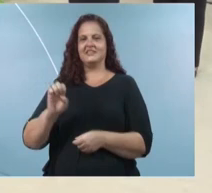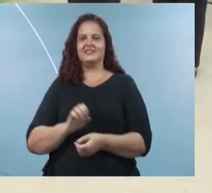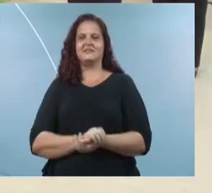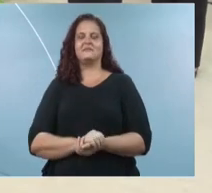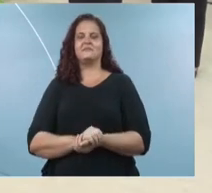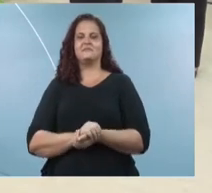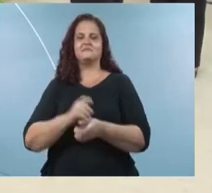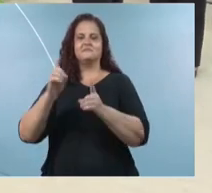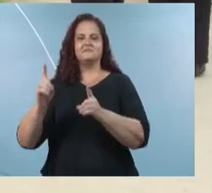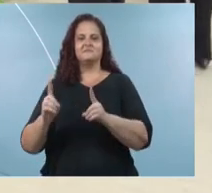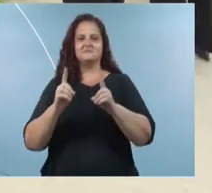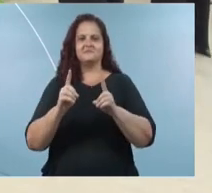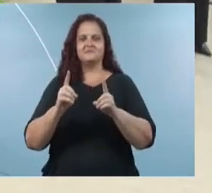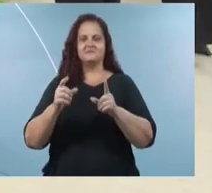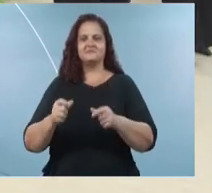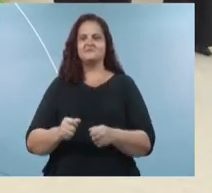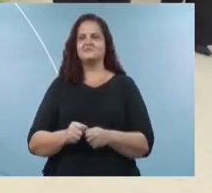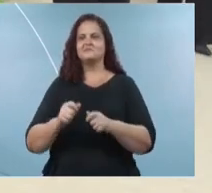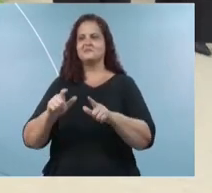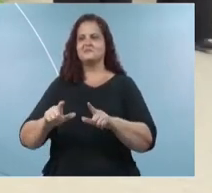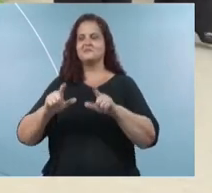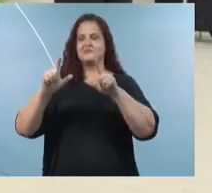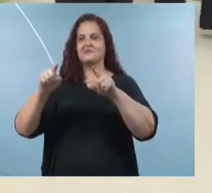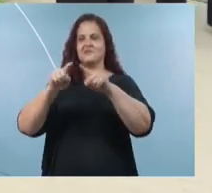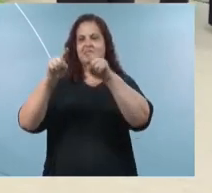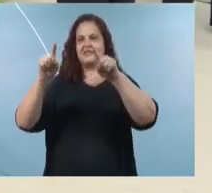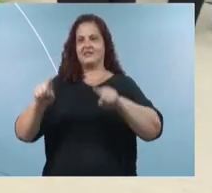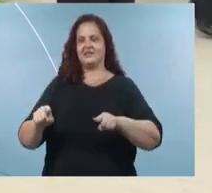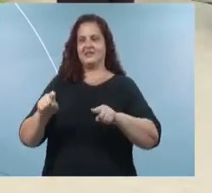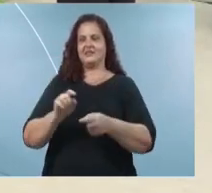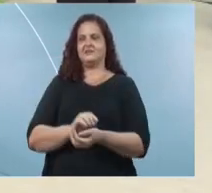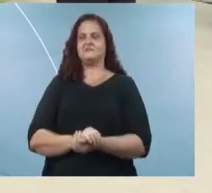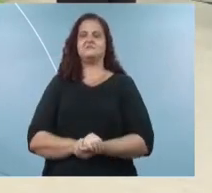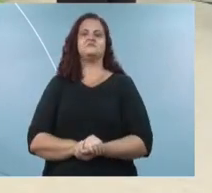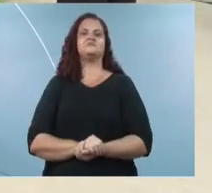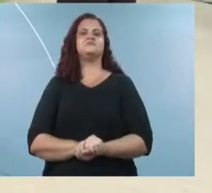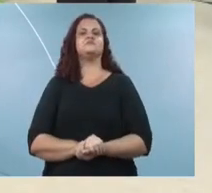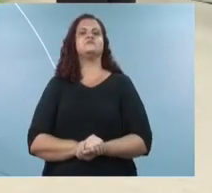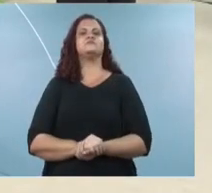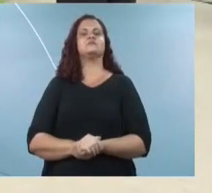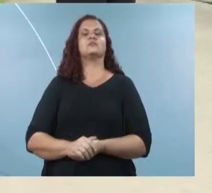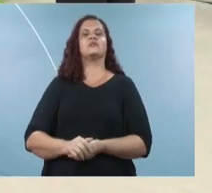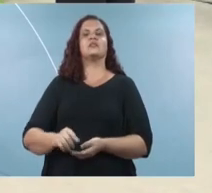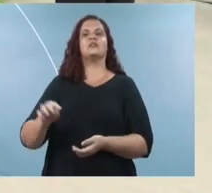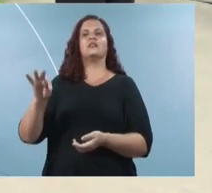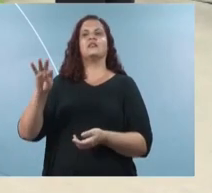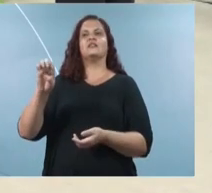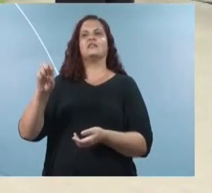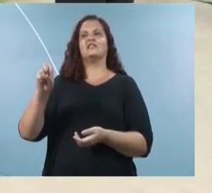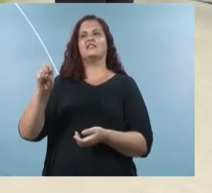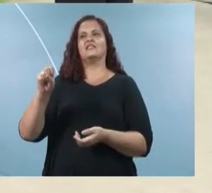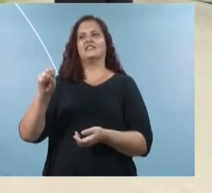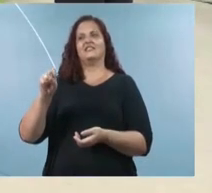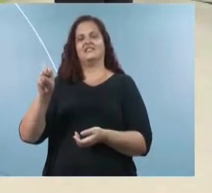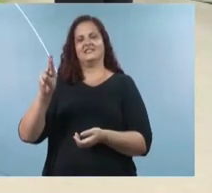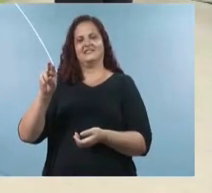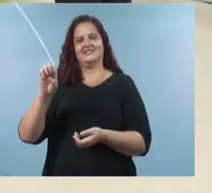lado da deputada Cristiane Dantas, a entrega da placa à senhora Terezinha Alves de Brito.